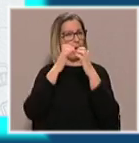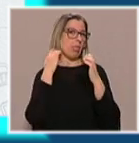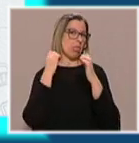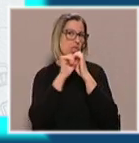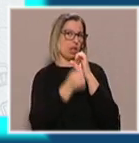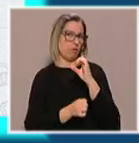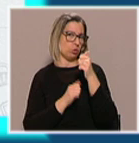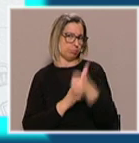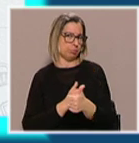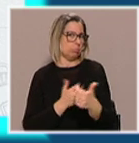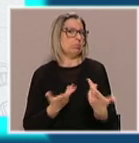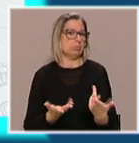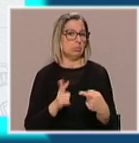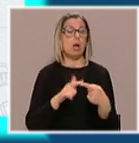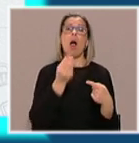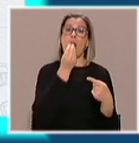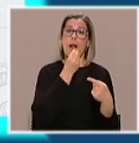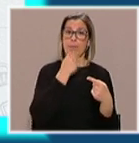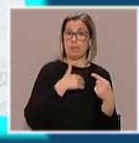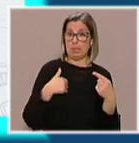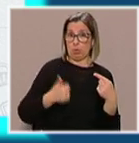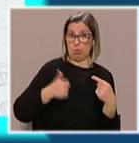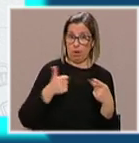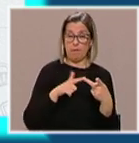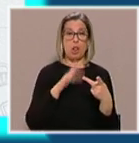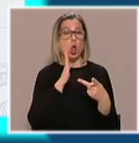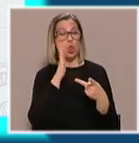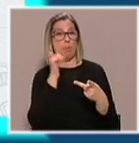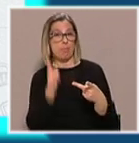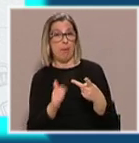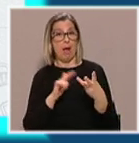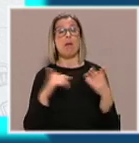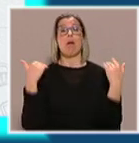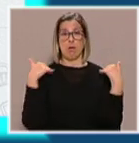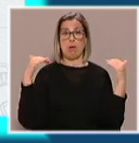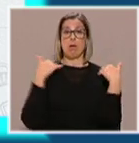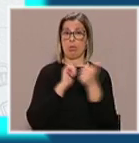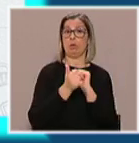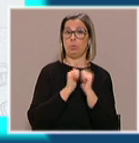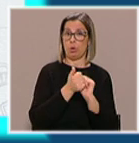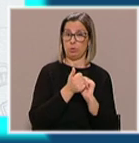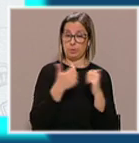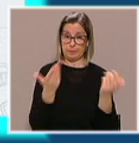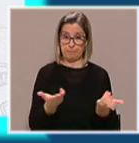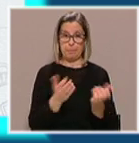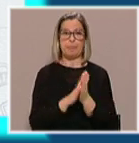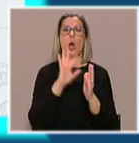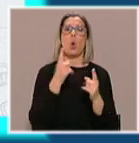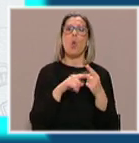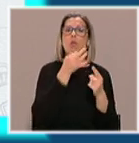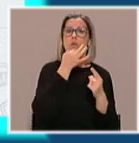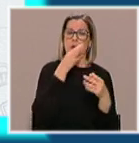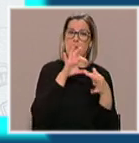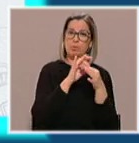saudável, dormir bem e o exercício físico. Pois bem, quando nós falamos em alimentação